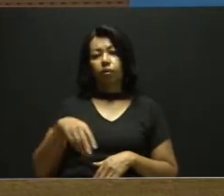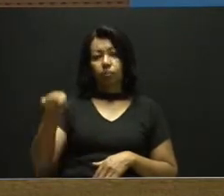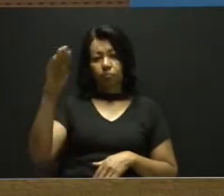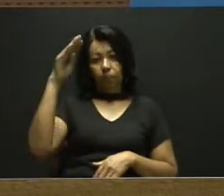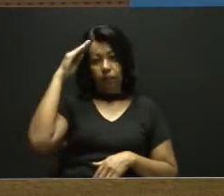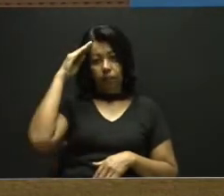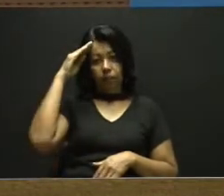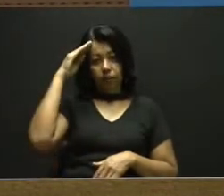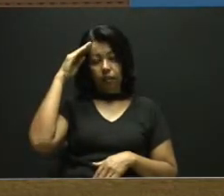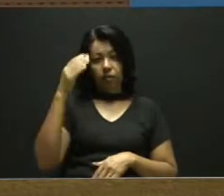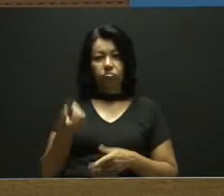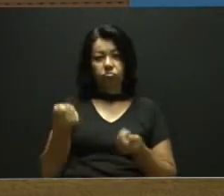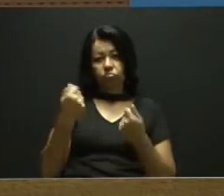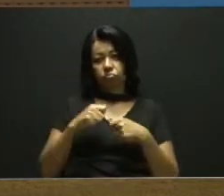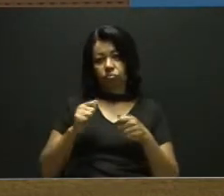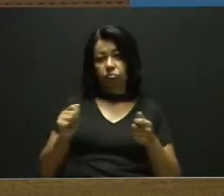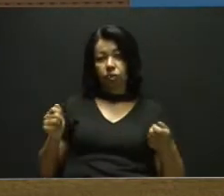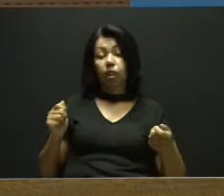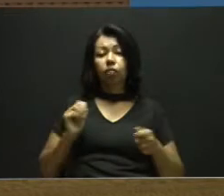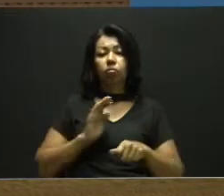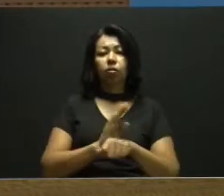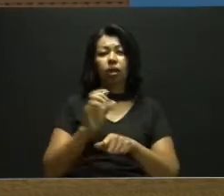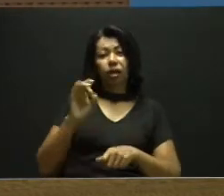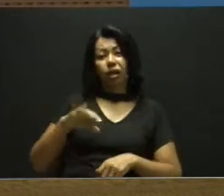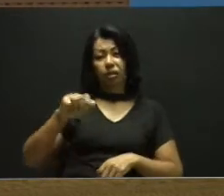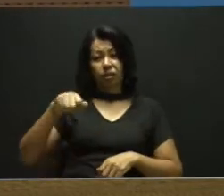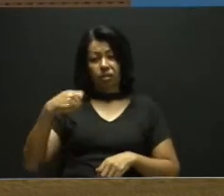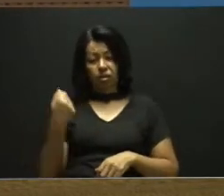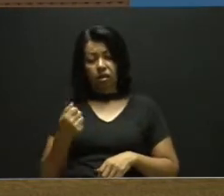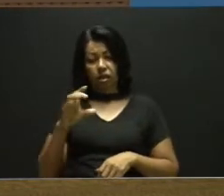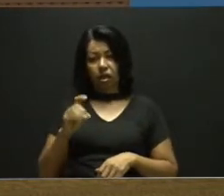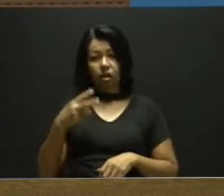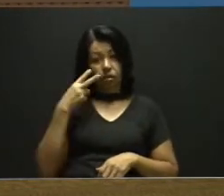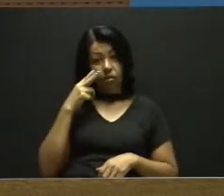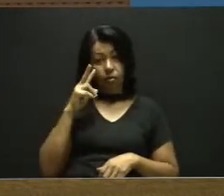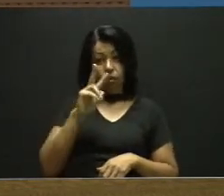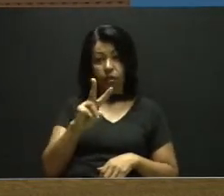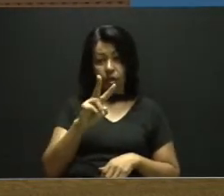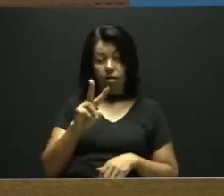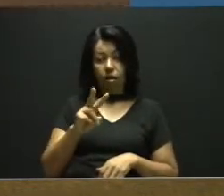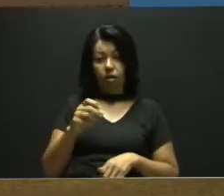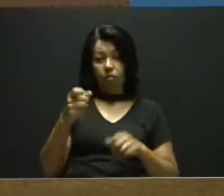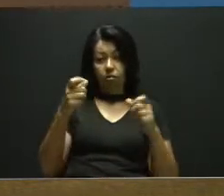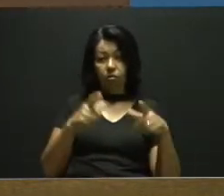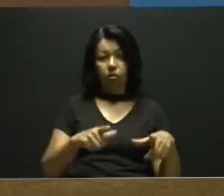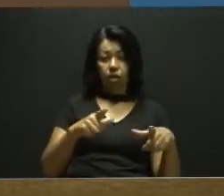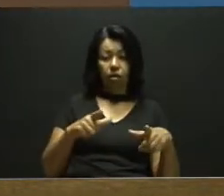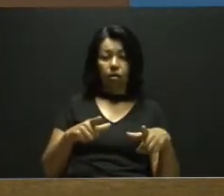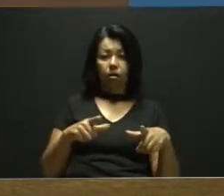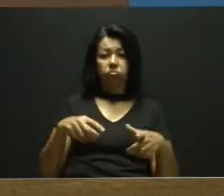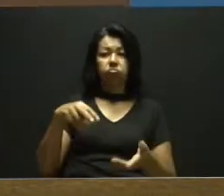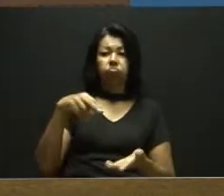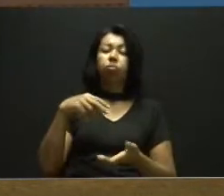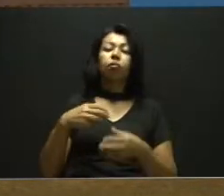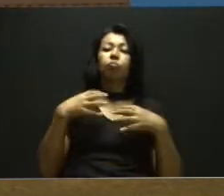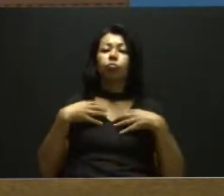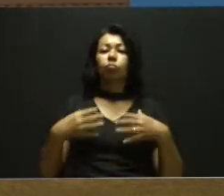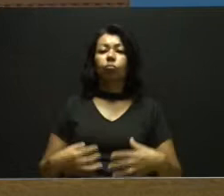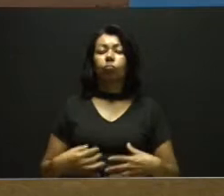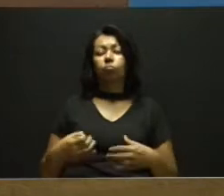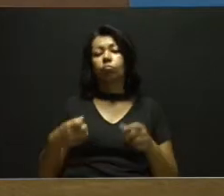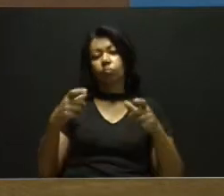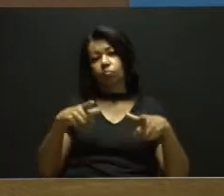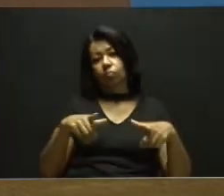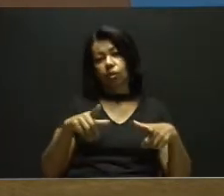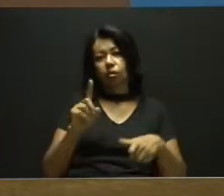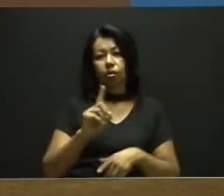cada gesto cada olhar e posição corporal e não e